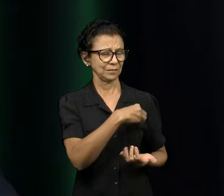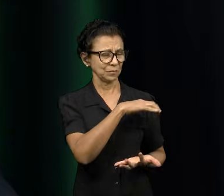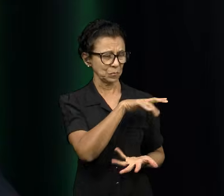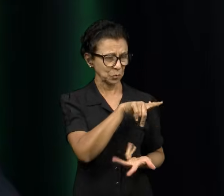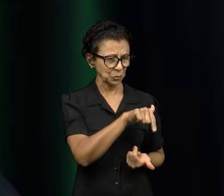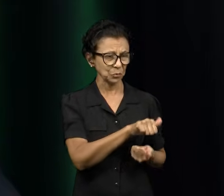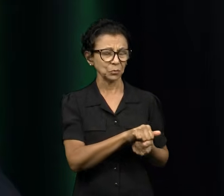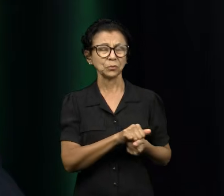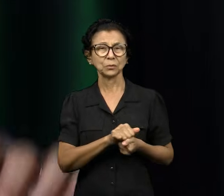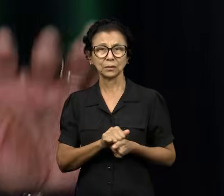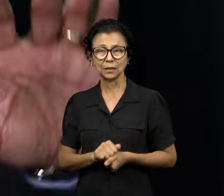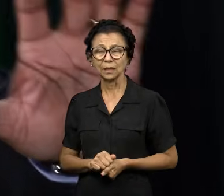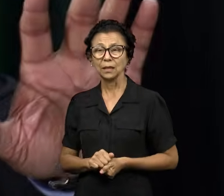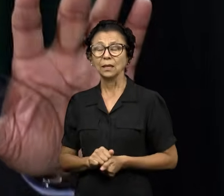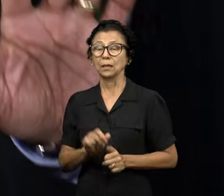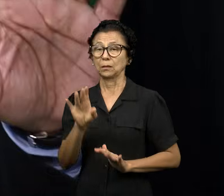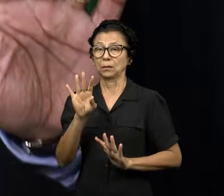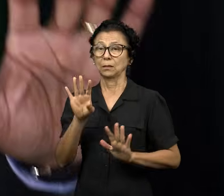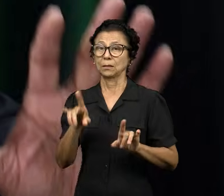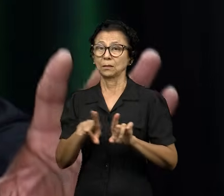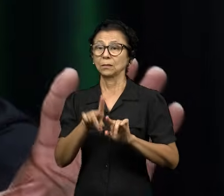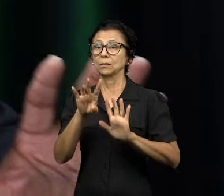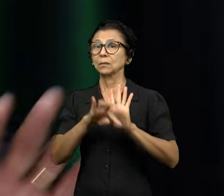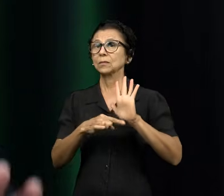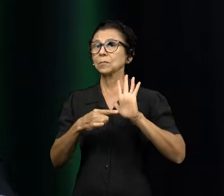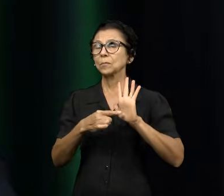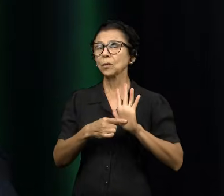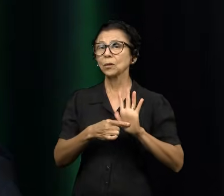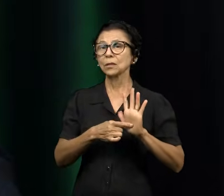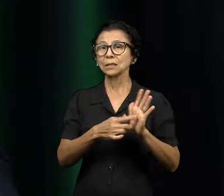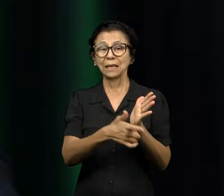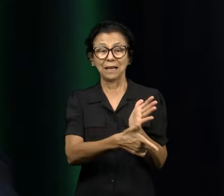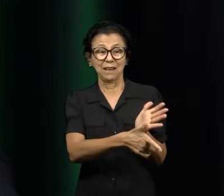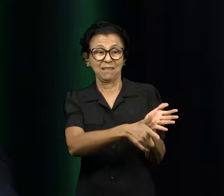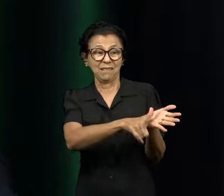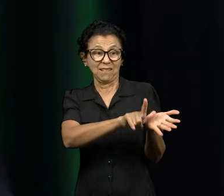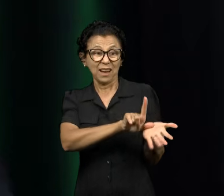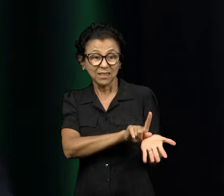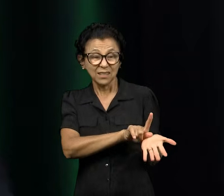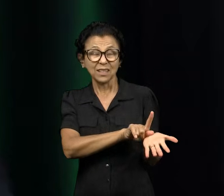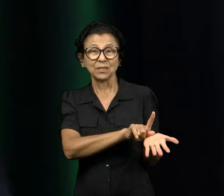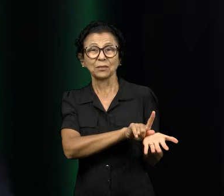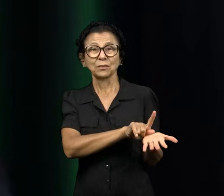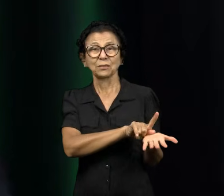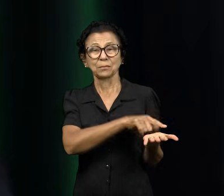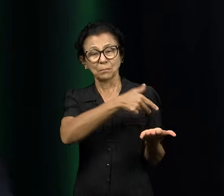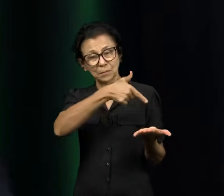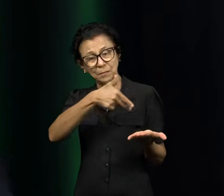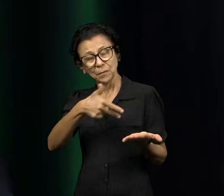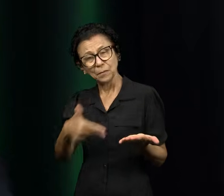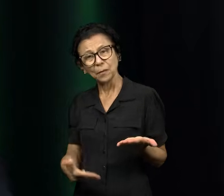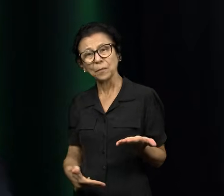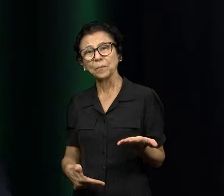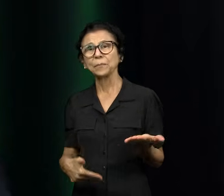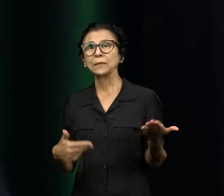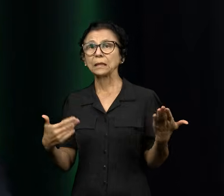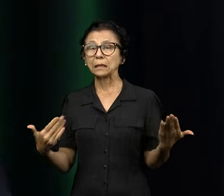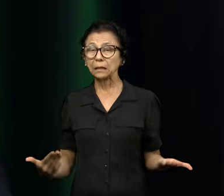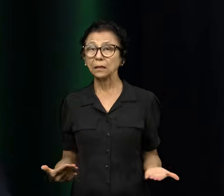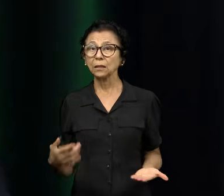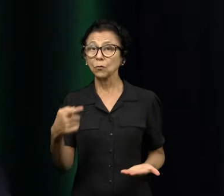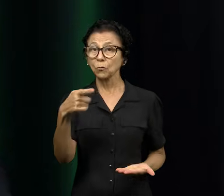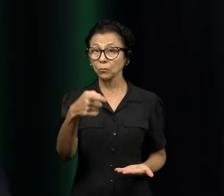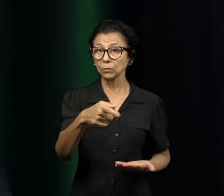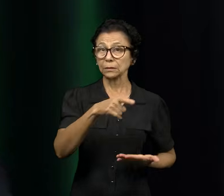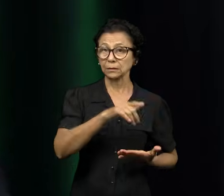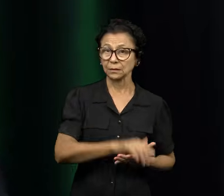era aquele impedimento que estava, o bloqueio. Só Jesus para libertar o homem. Porque às vezes o homem está nessa situação,